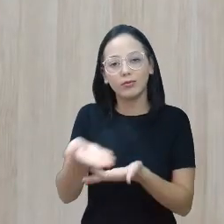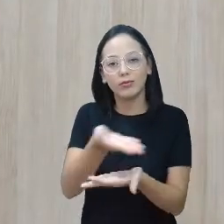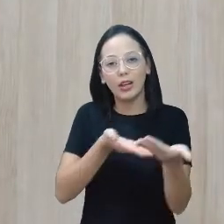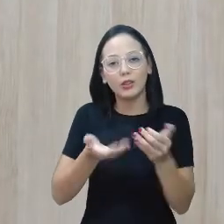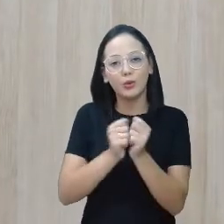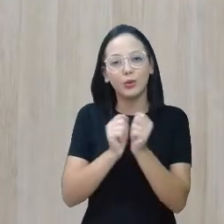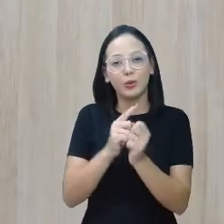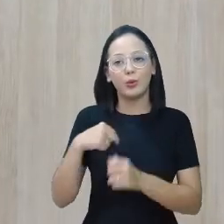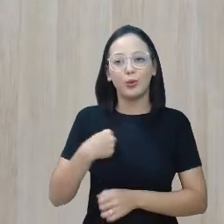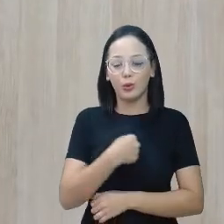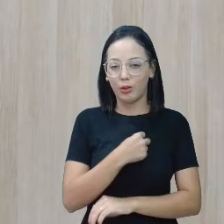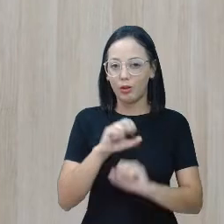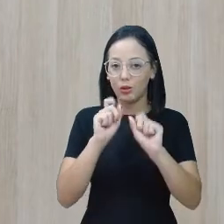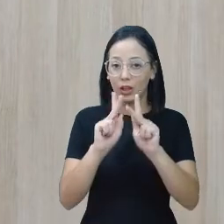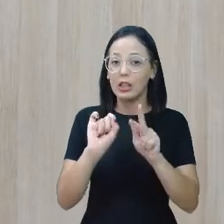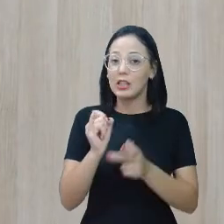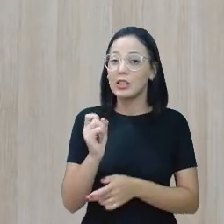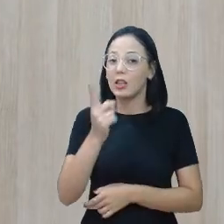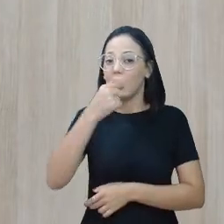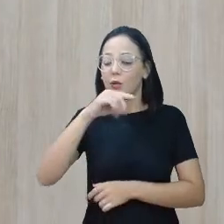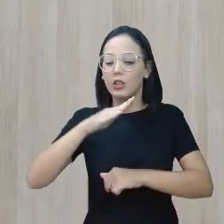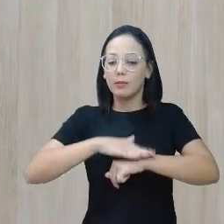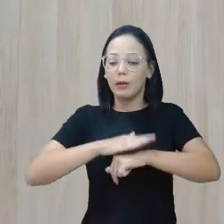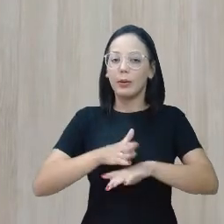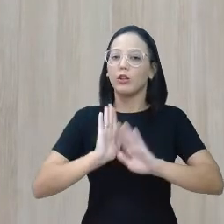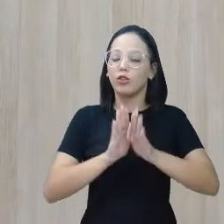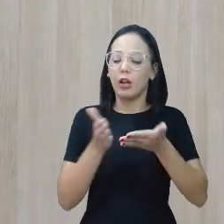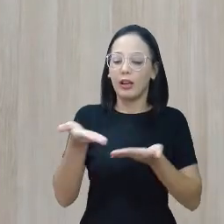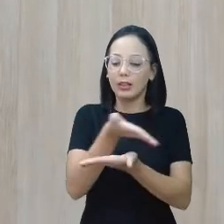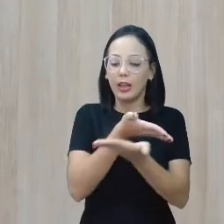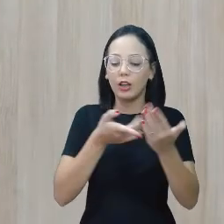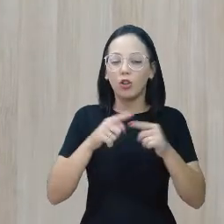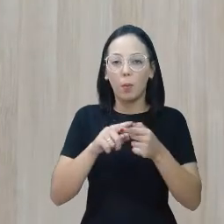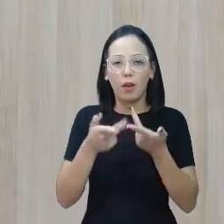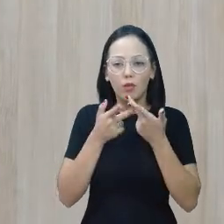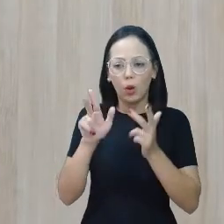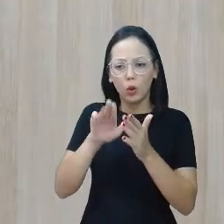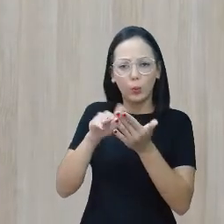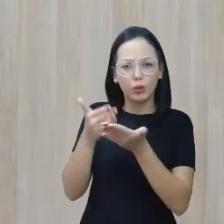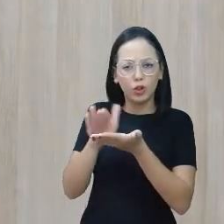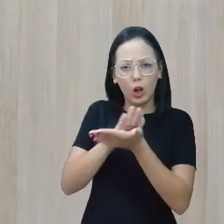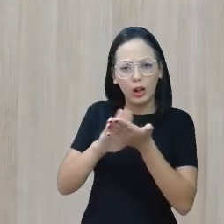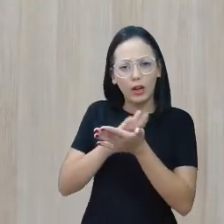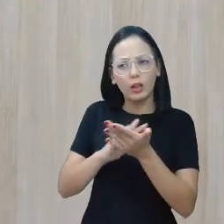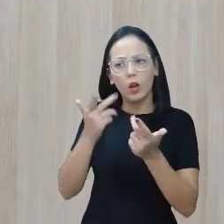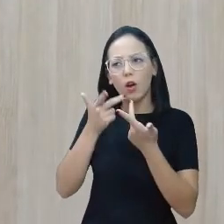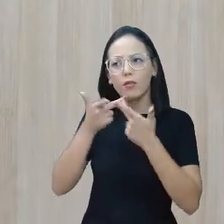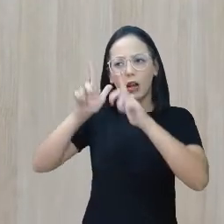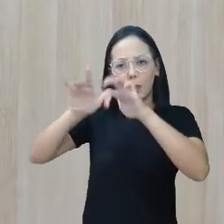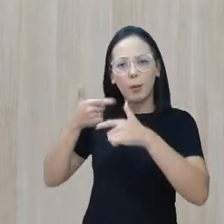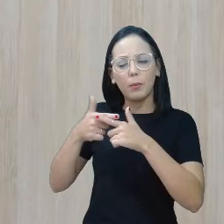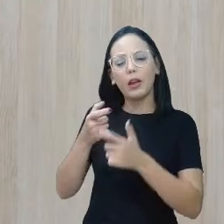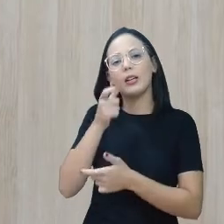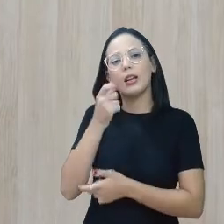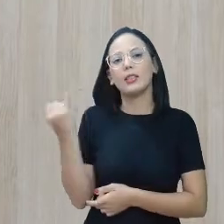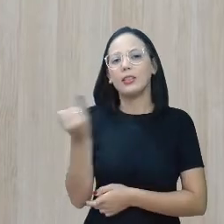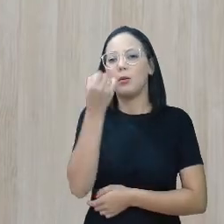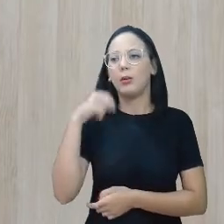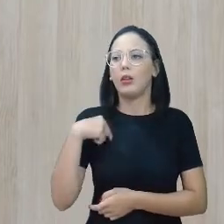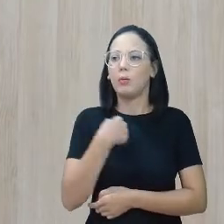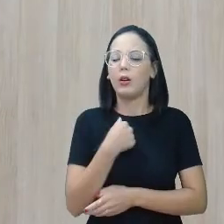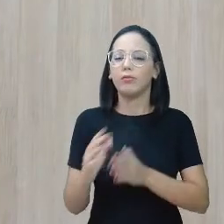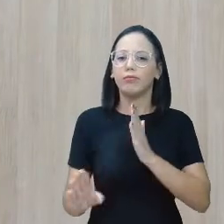aí junto com a gente. E se você em algum momento já interagiu, mas não colocou o nome da sua escola, diz aí, porque é interessante, é importante para a